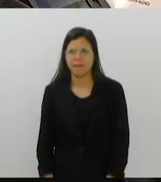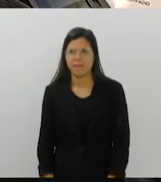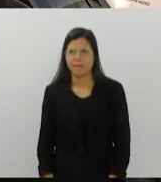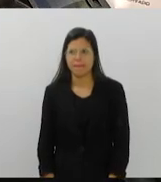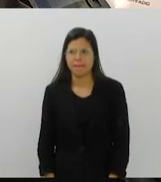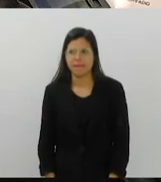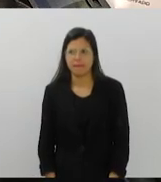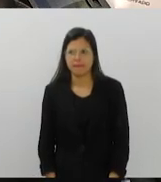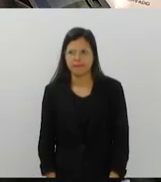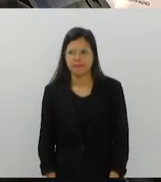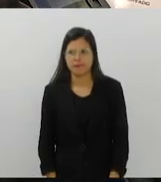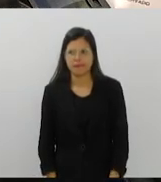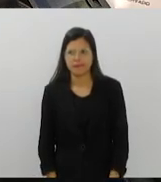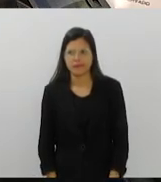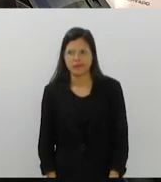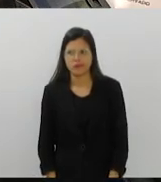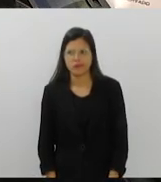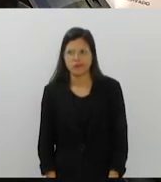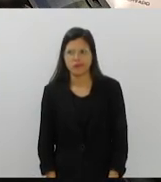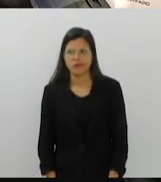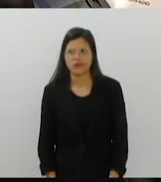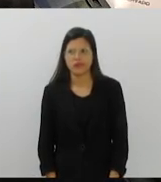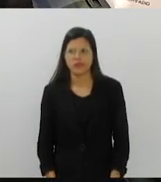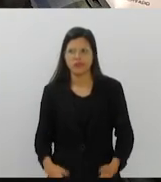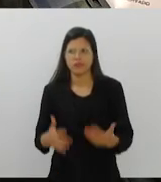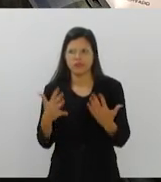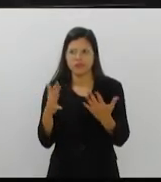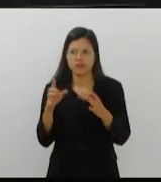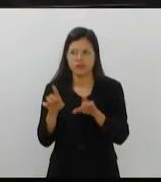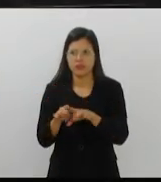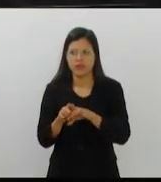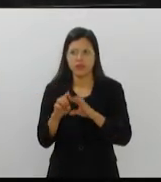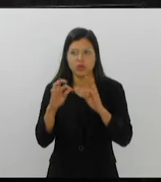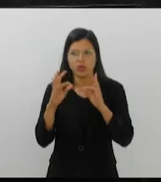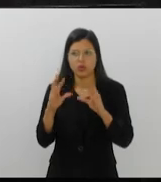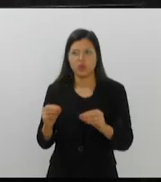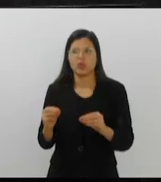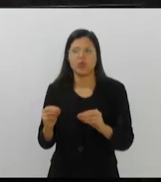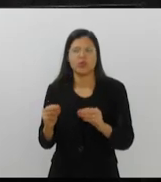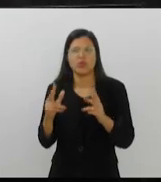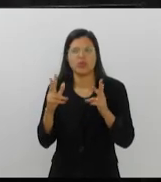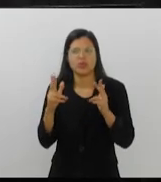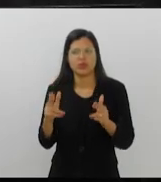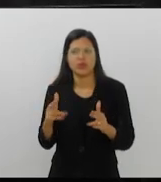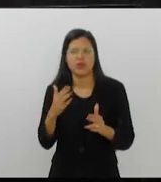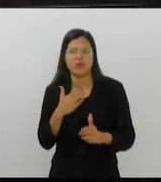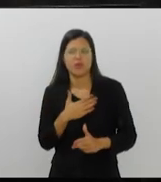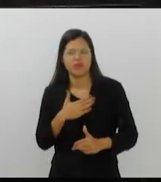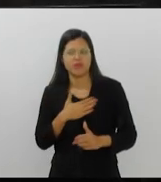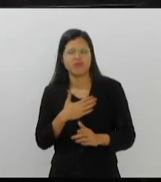Parabenizo também a todos aqueles que, assim como eu, estão recebendo essa honraria hoje,